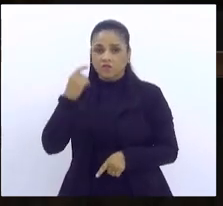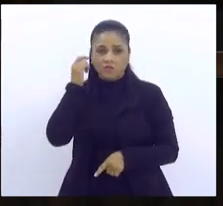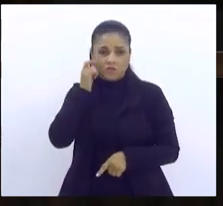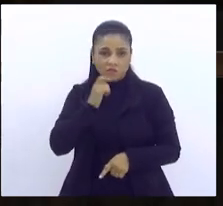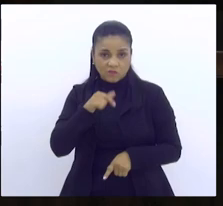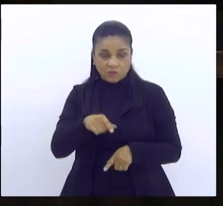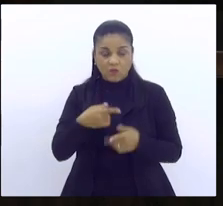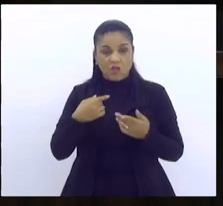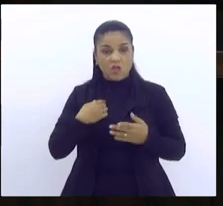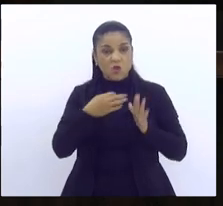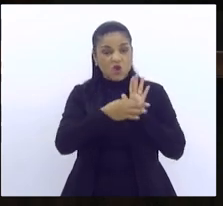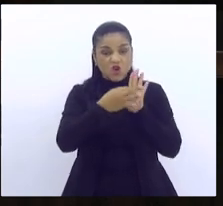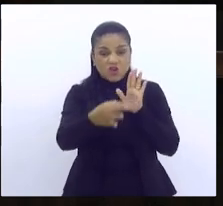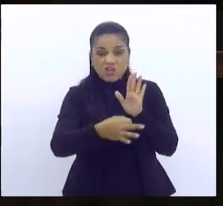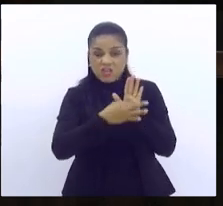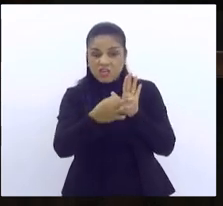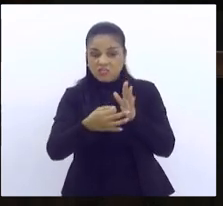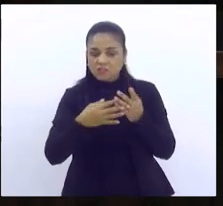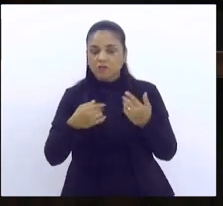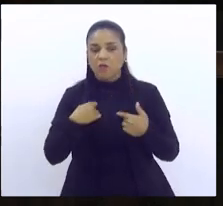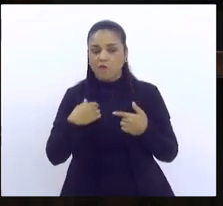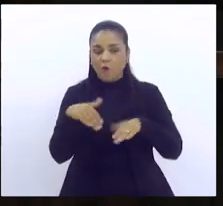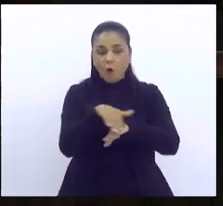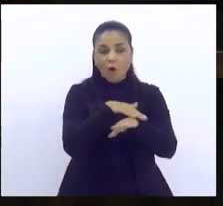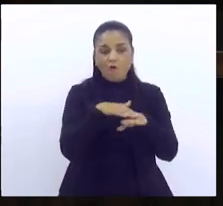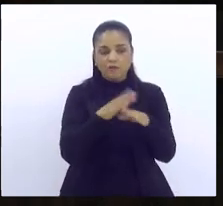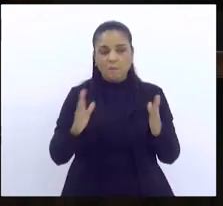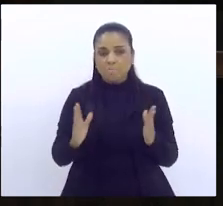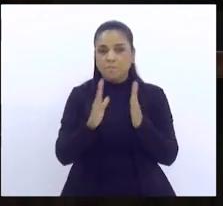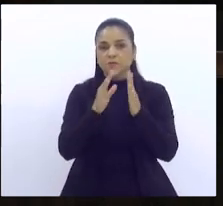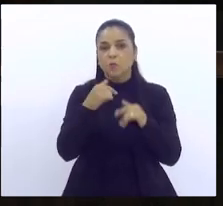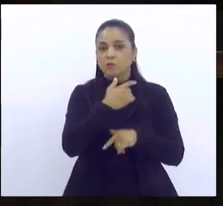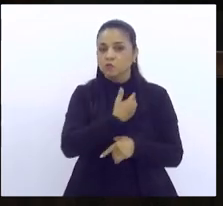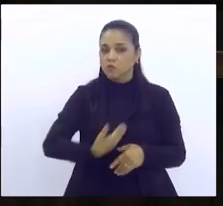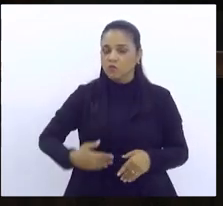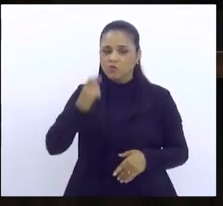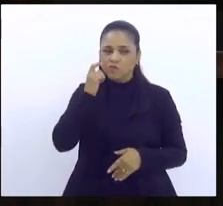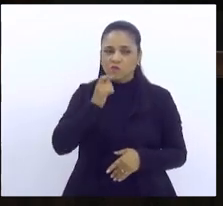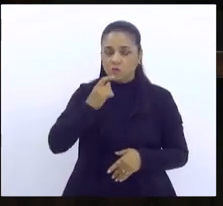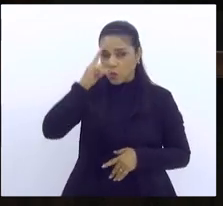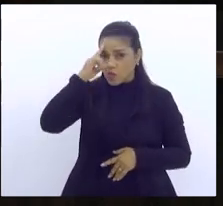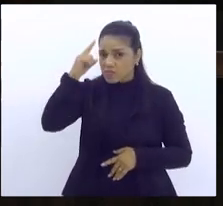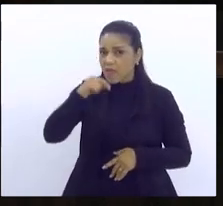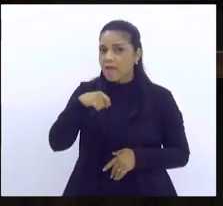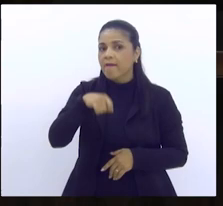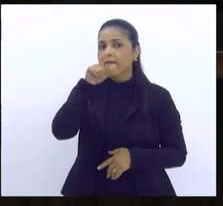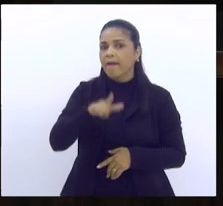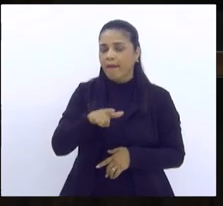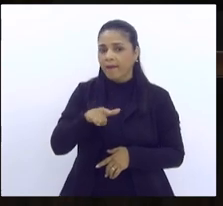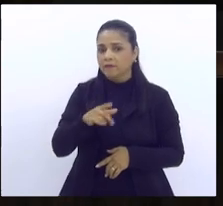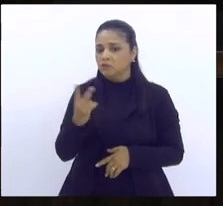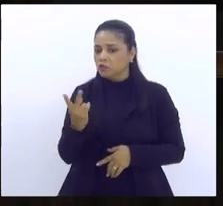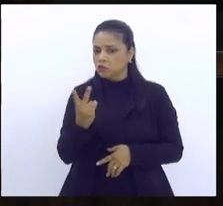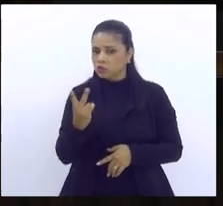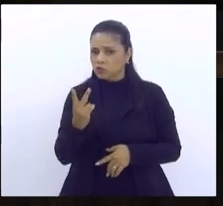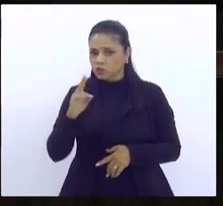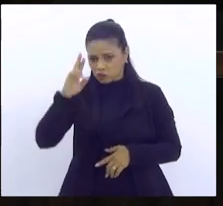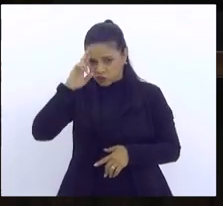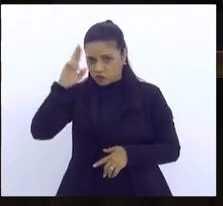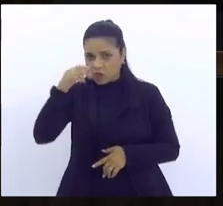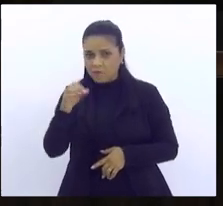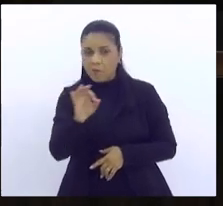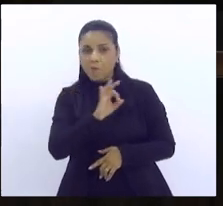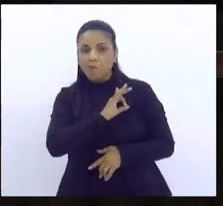tenho certeza que não foi dele, vou falar com ele pessoalmente, de quem foi a ideia de Jerico, de dois chefes de polícia, está lá no